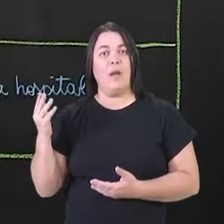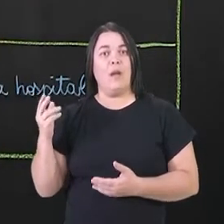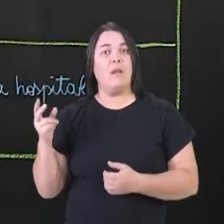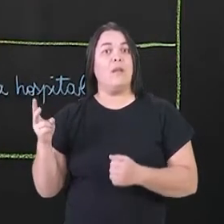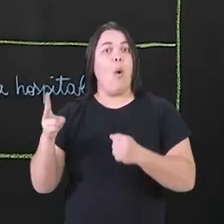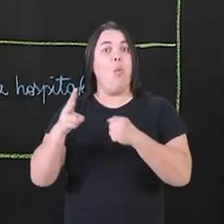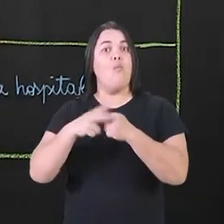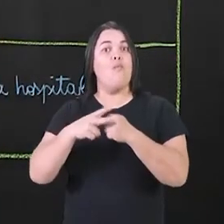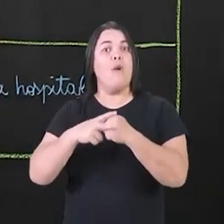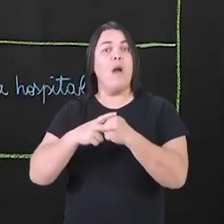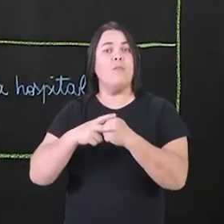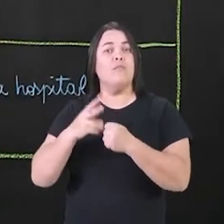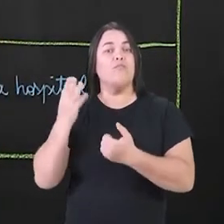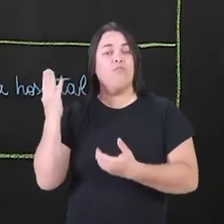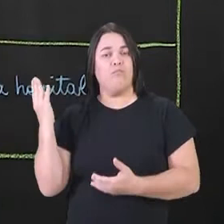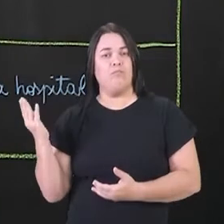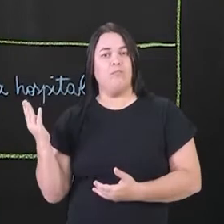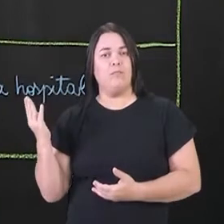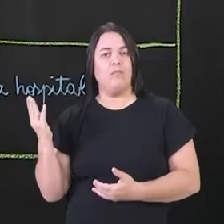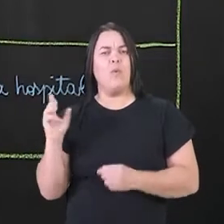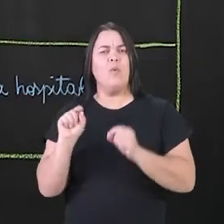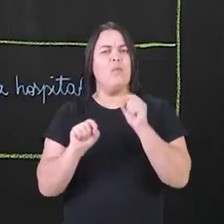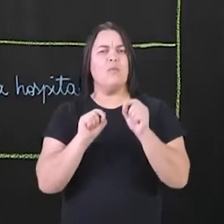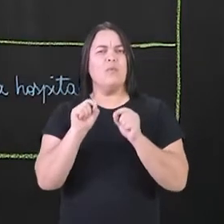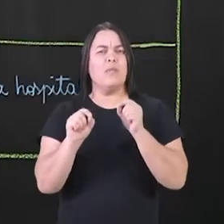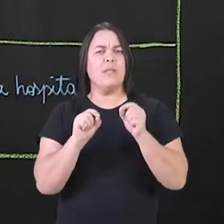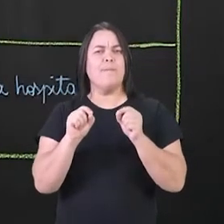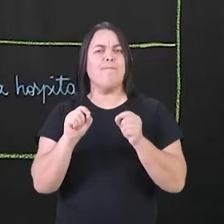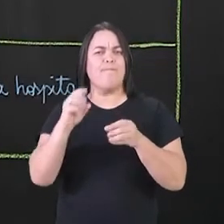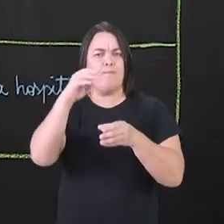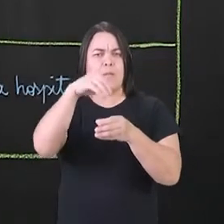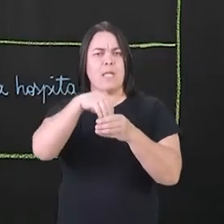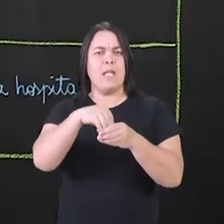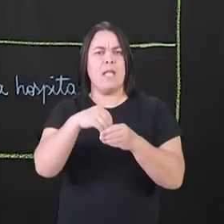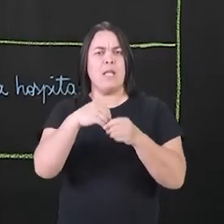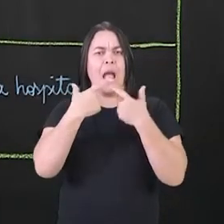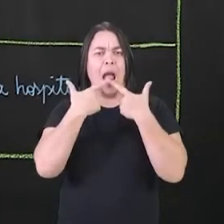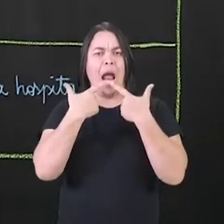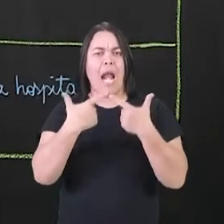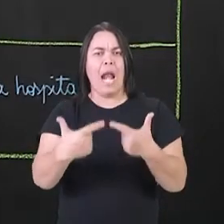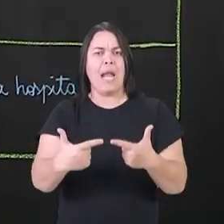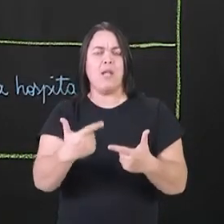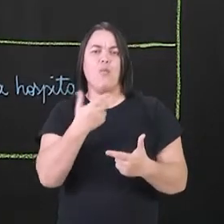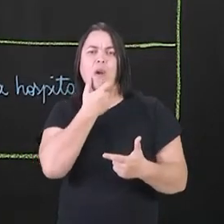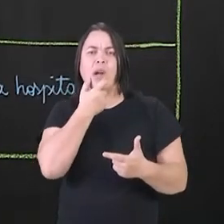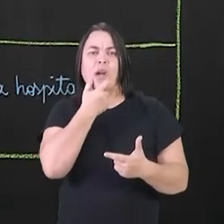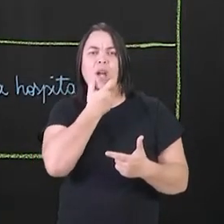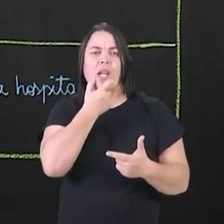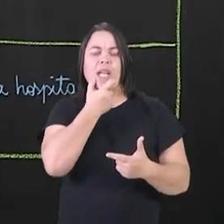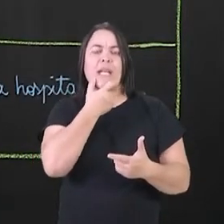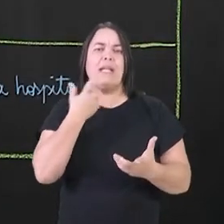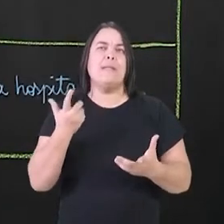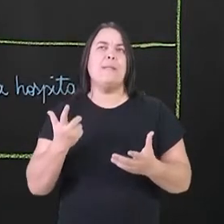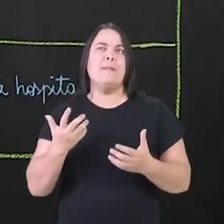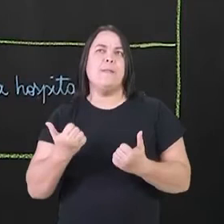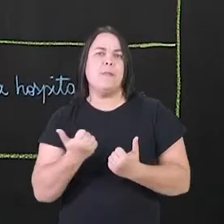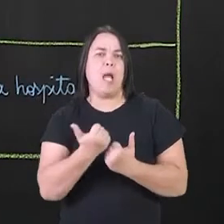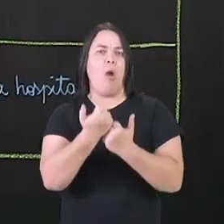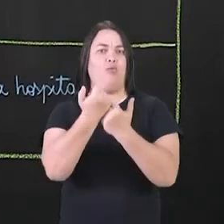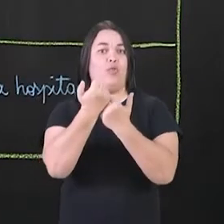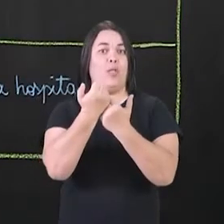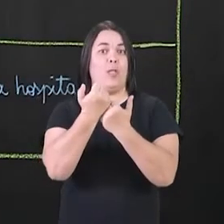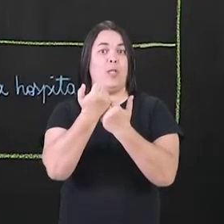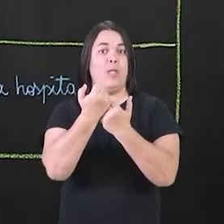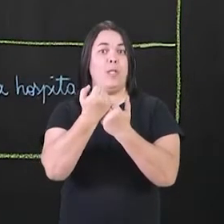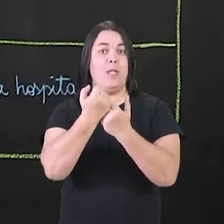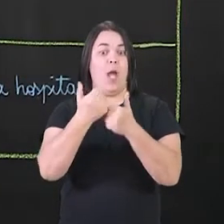modais são verbos que existem na língua inglesa e fazem o papel de auxiliar de uma ação. Ele